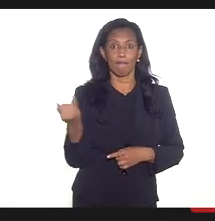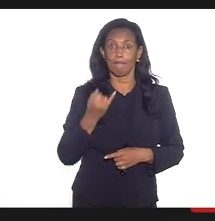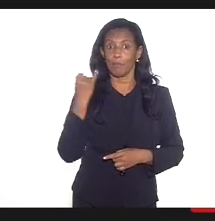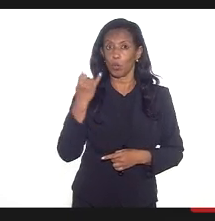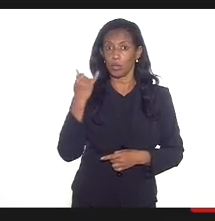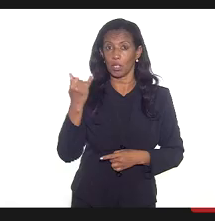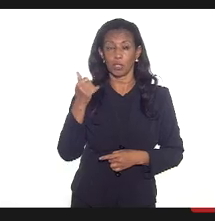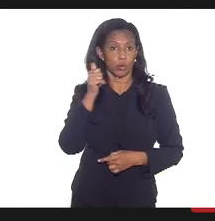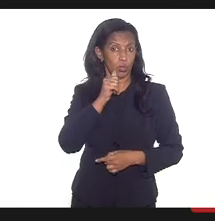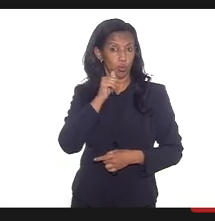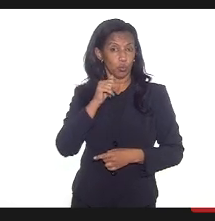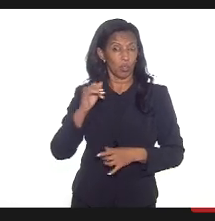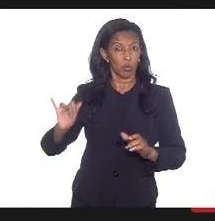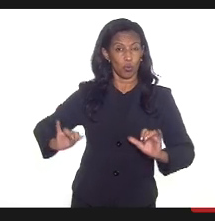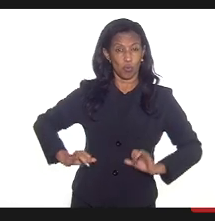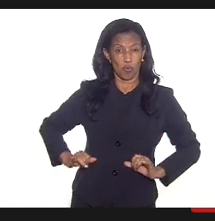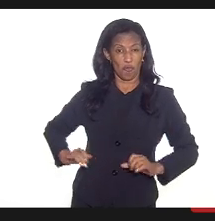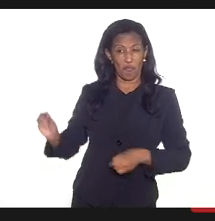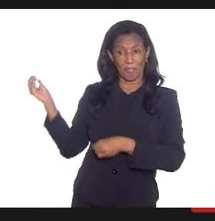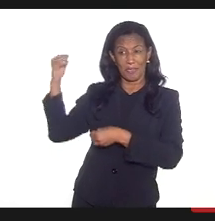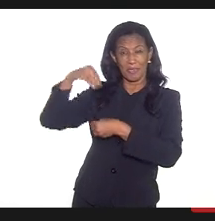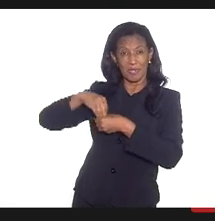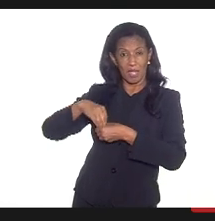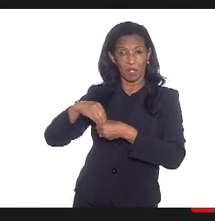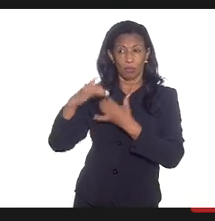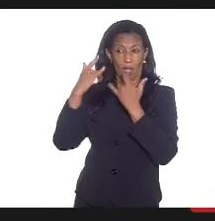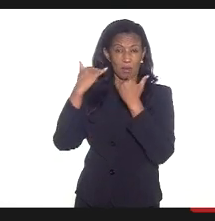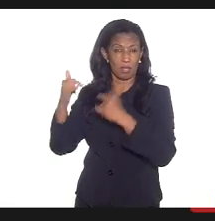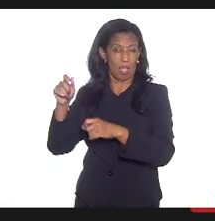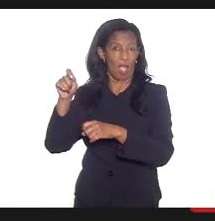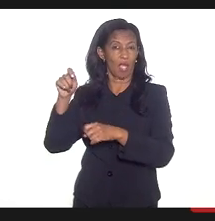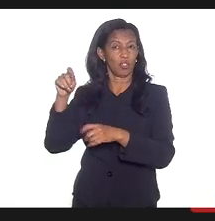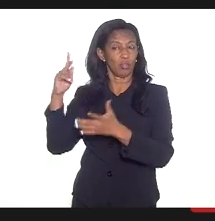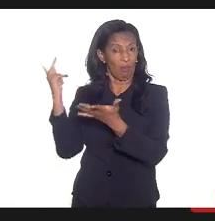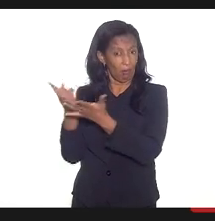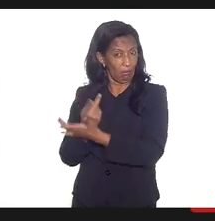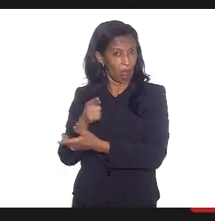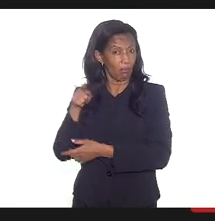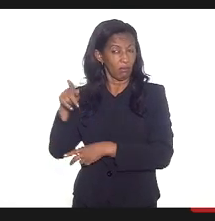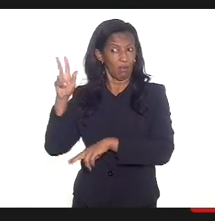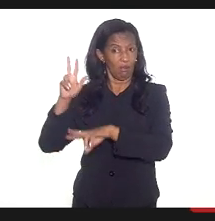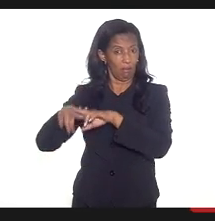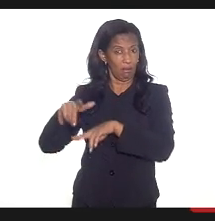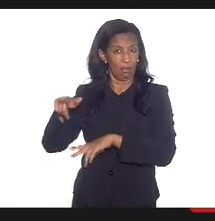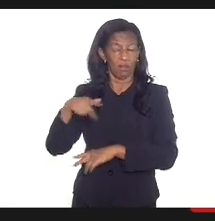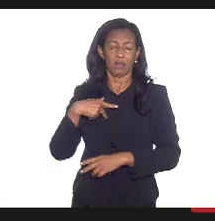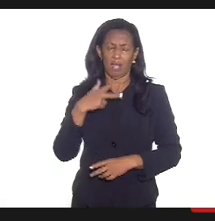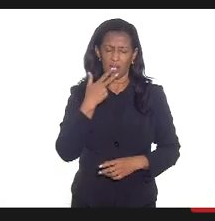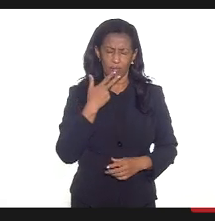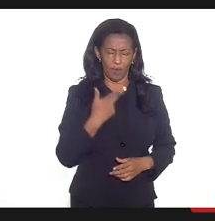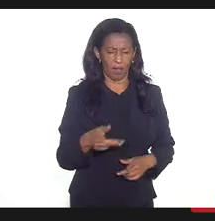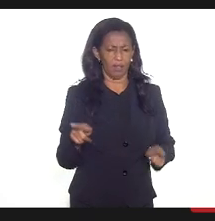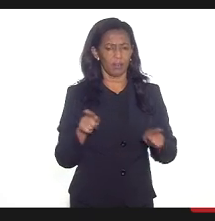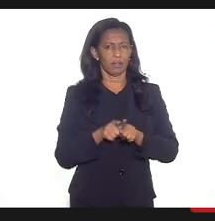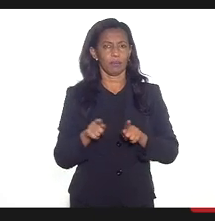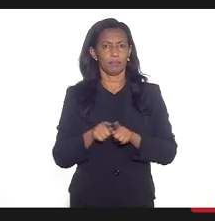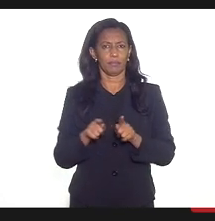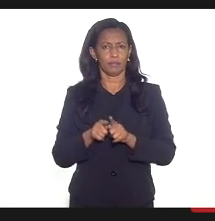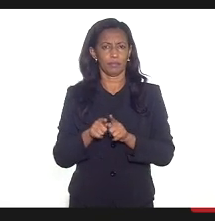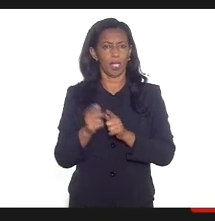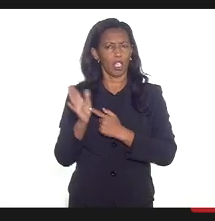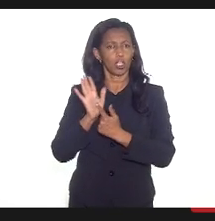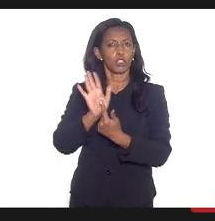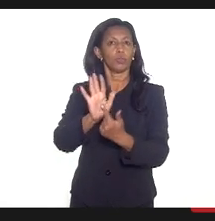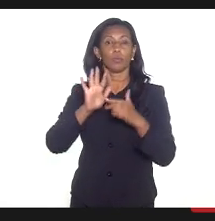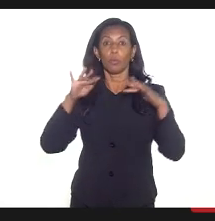estão sofrendo lá dentro, estão sofrendo assédio sexual. De verdade, isso é uma coisa que a gente tem que falar aqui e expor